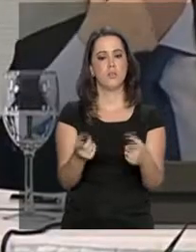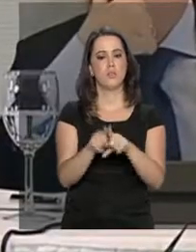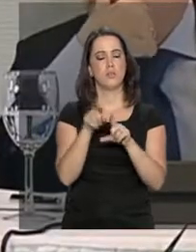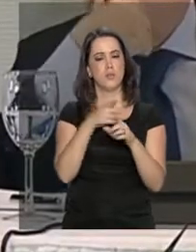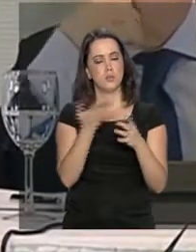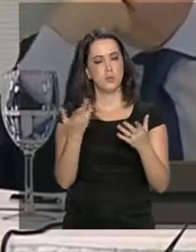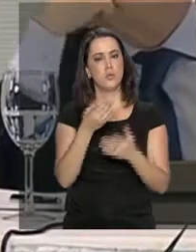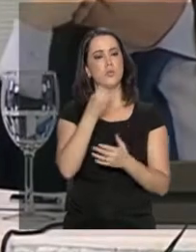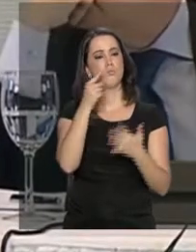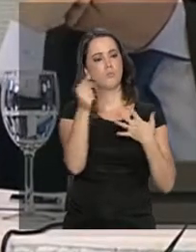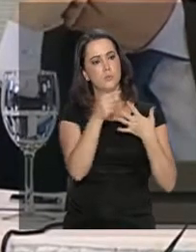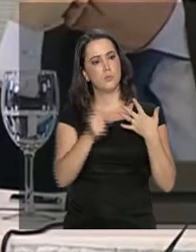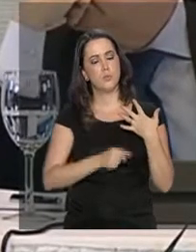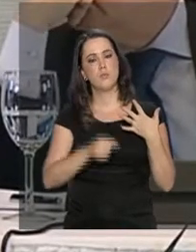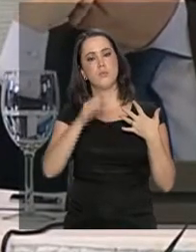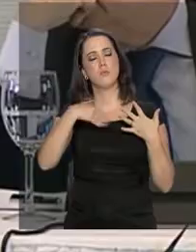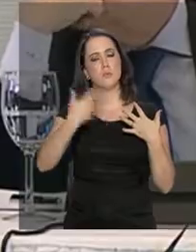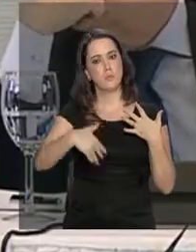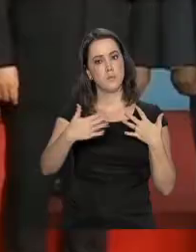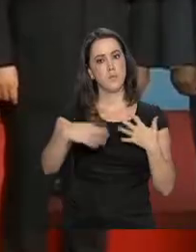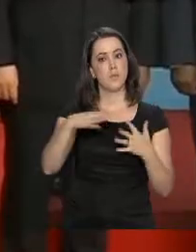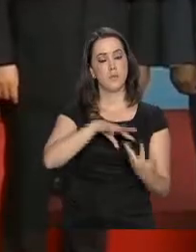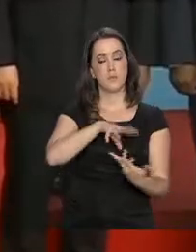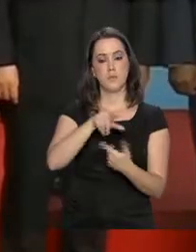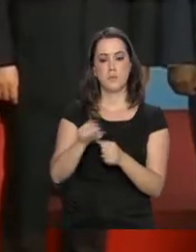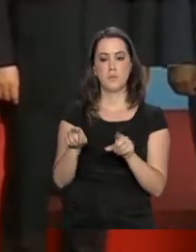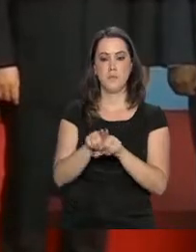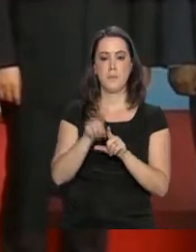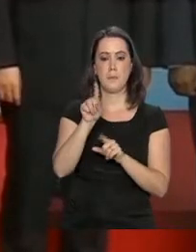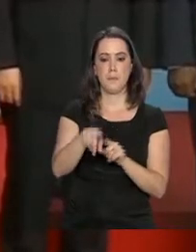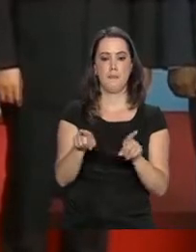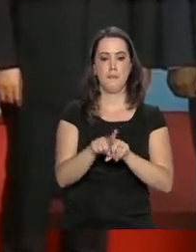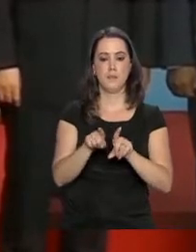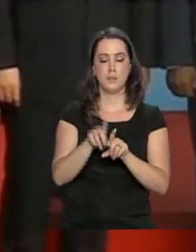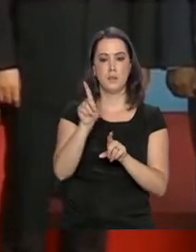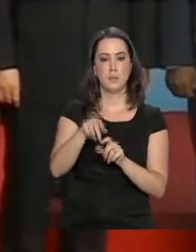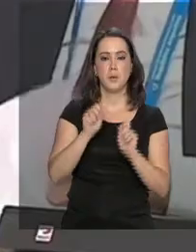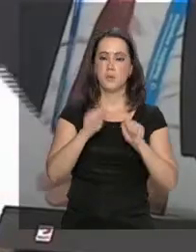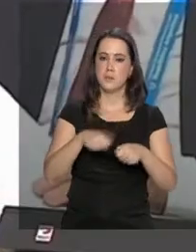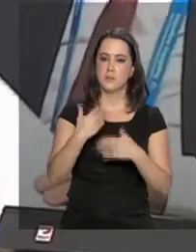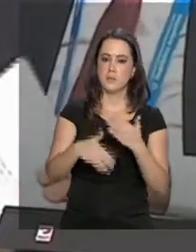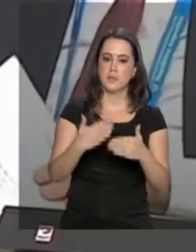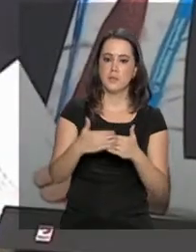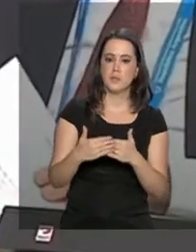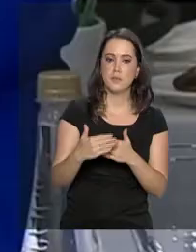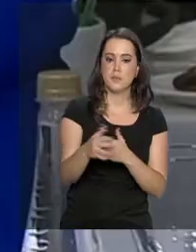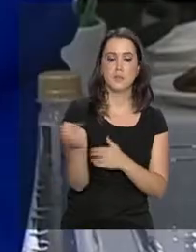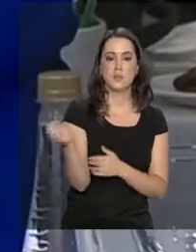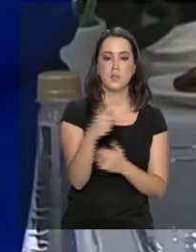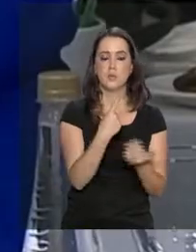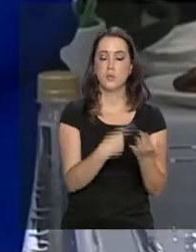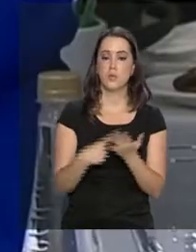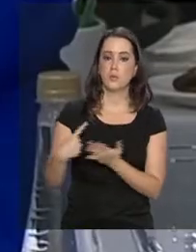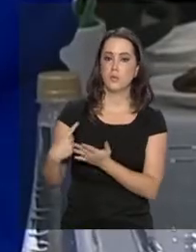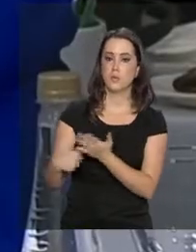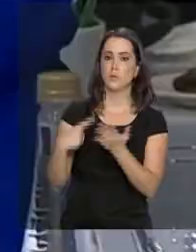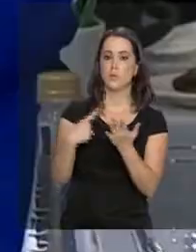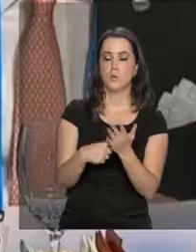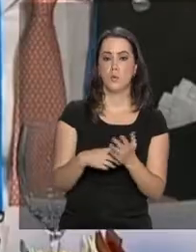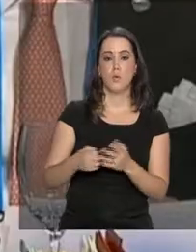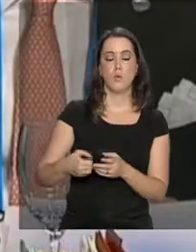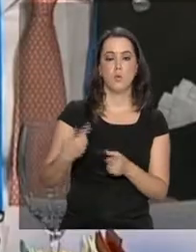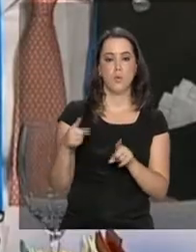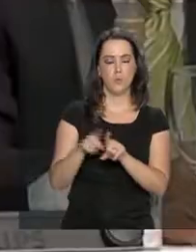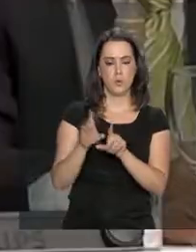de boas práticas regulatórias internacionais também foi possível avançar no acordo para um novo regime aduaneiro de bagagem do